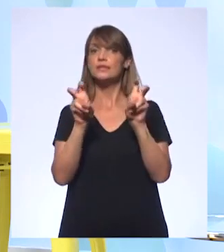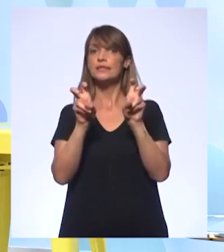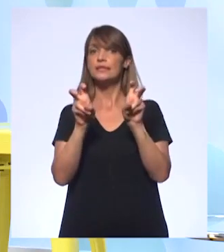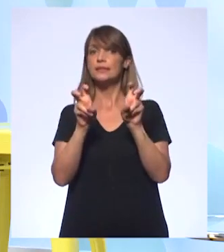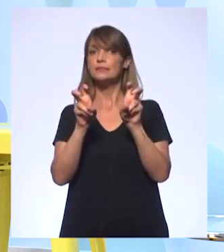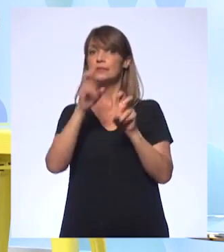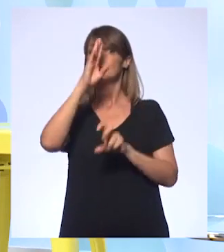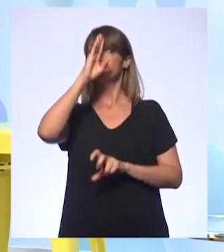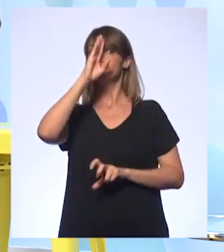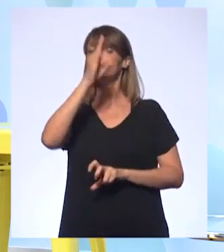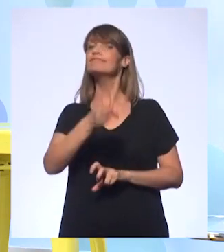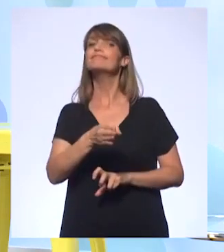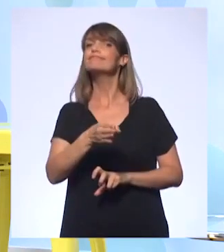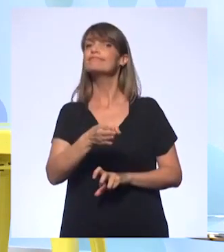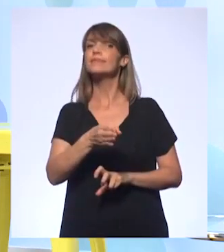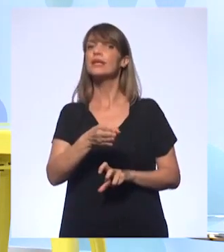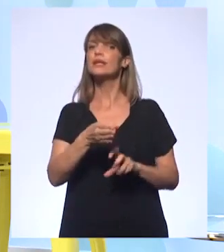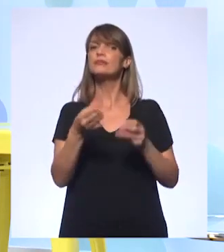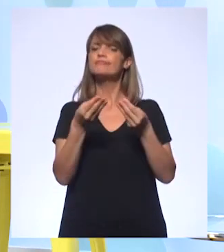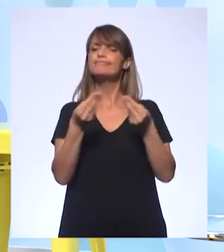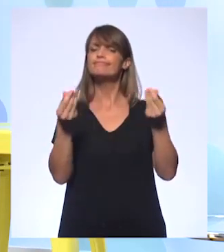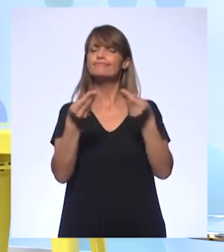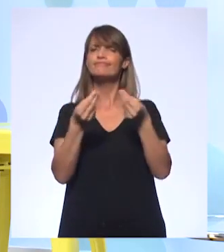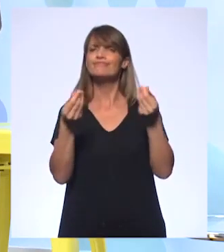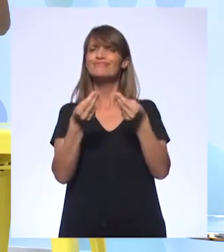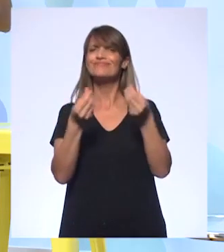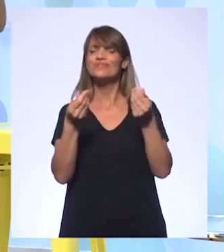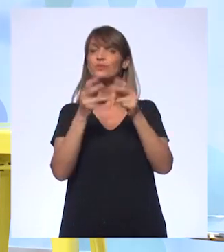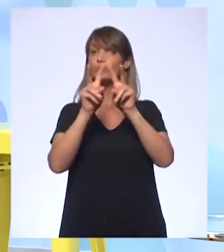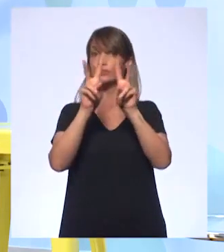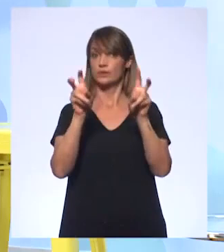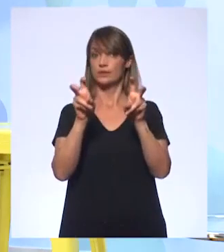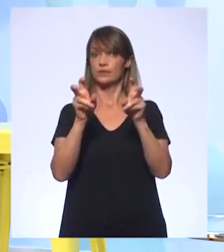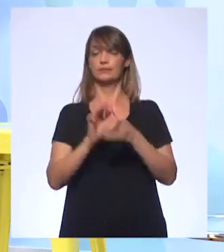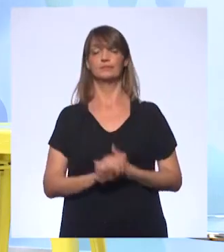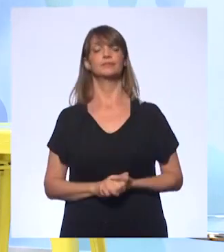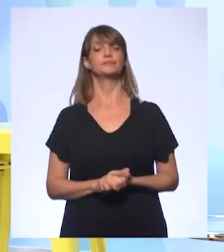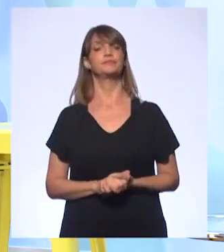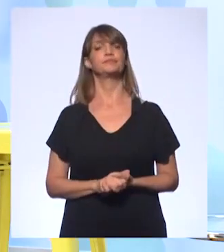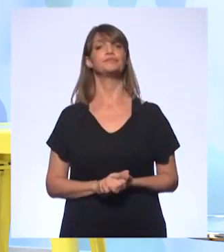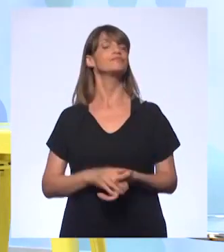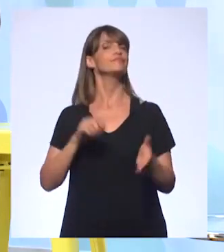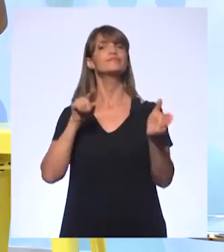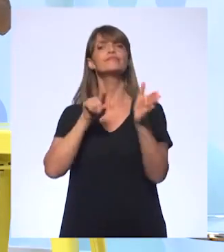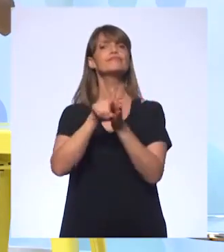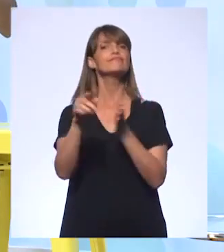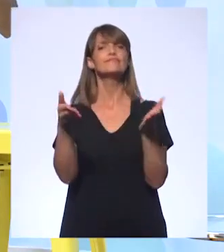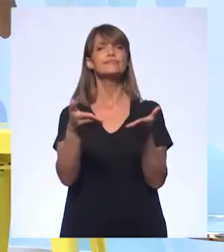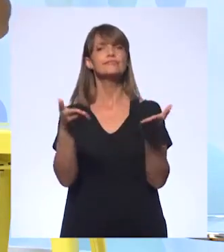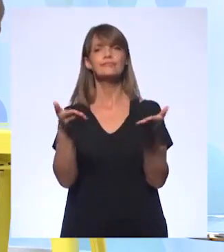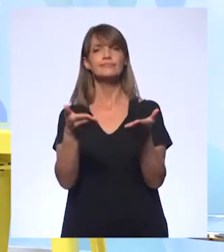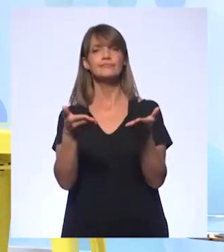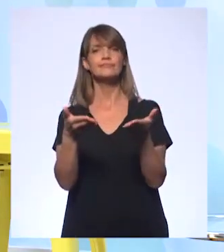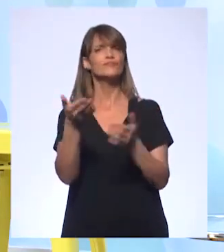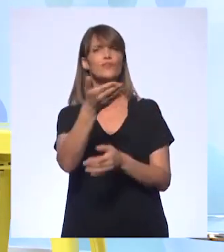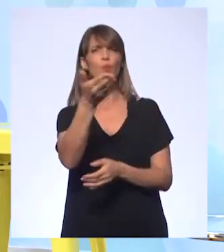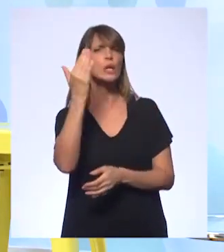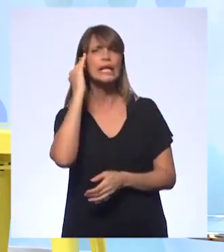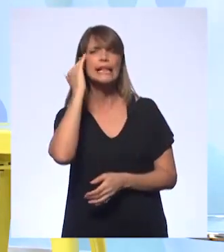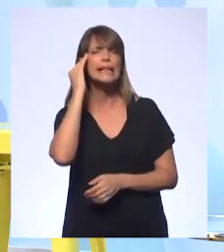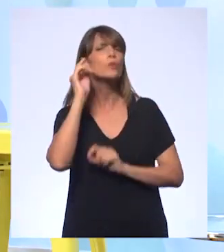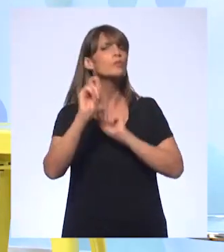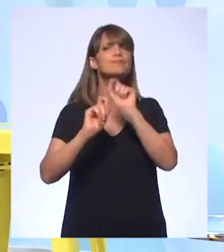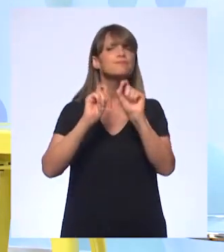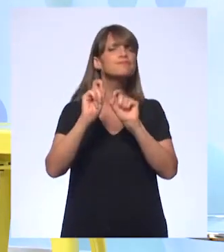de partida da sensibilização sobre o nosso tema. E nós queremos perguntar para vocês o que vocês